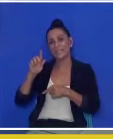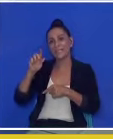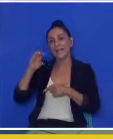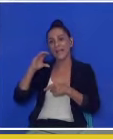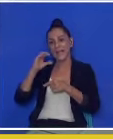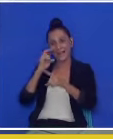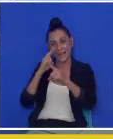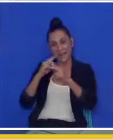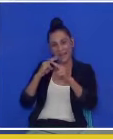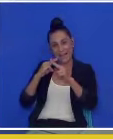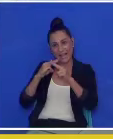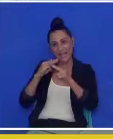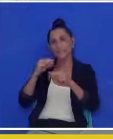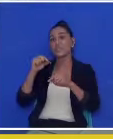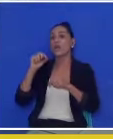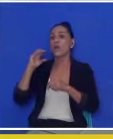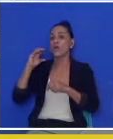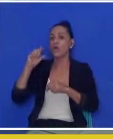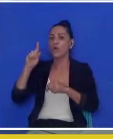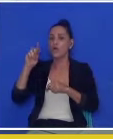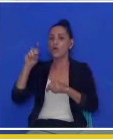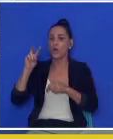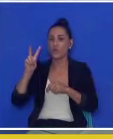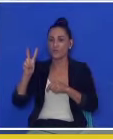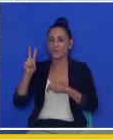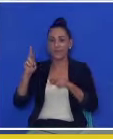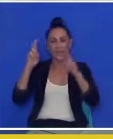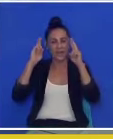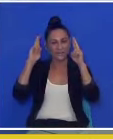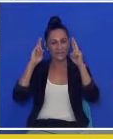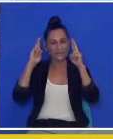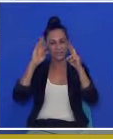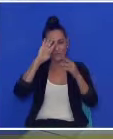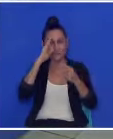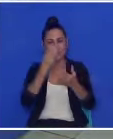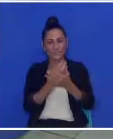loterias.caixa.gov.br. Acredite, aposte e boa sorte!